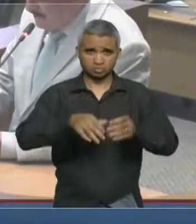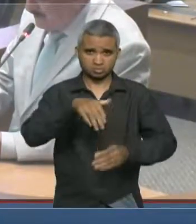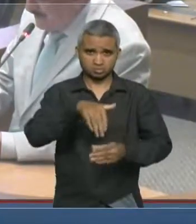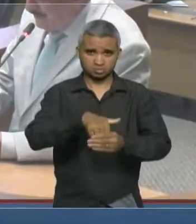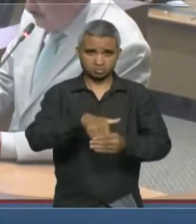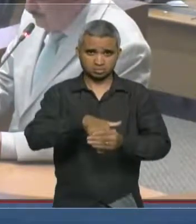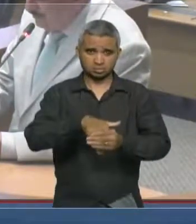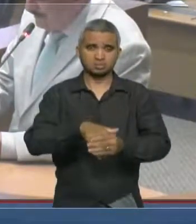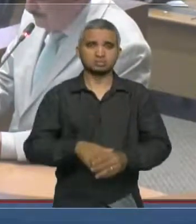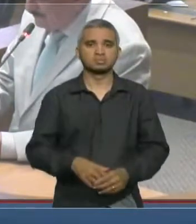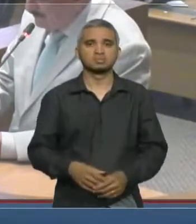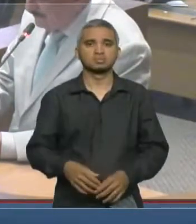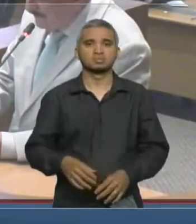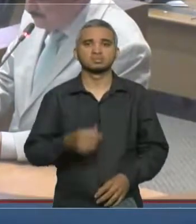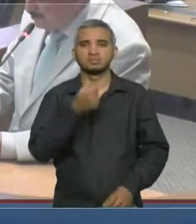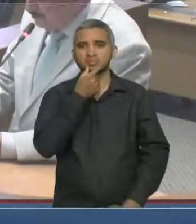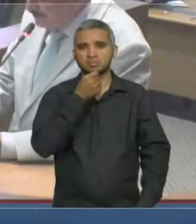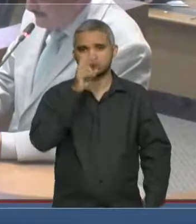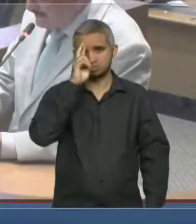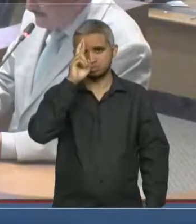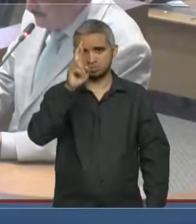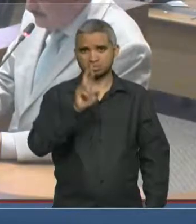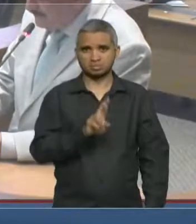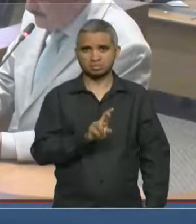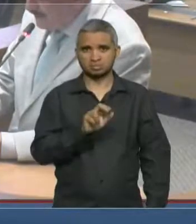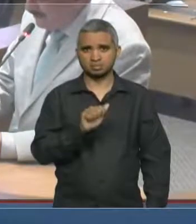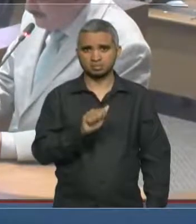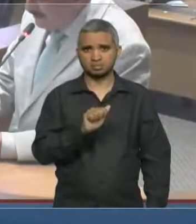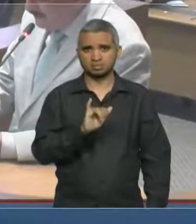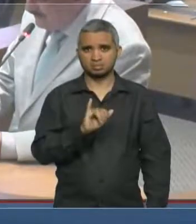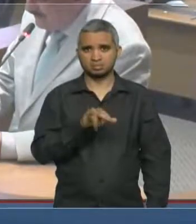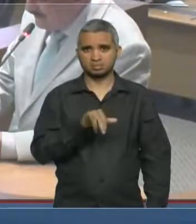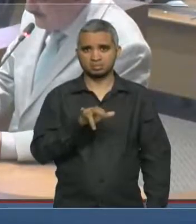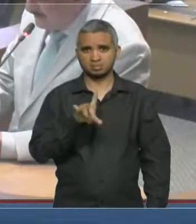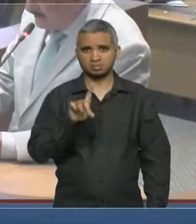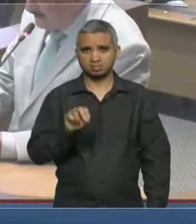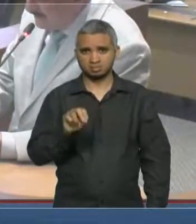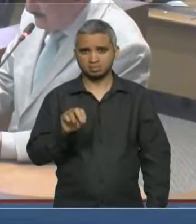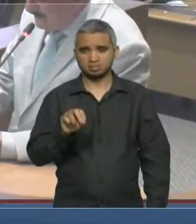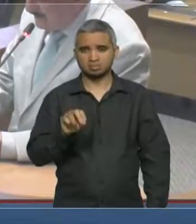Senhor Raimundo Nonato Silva Júnior, secretário municipal